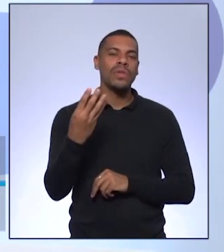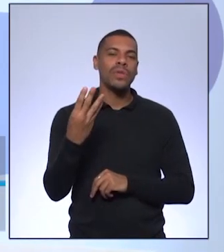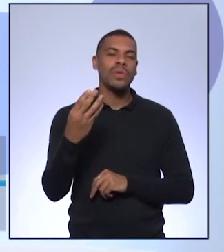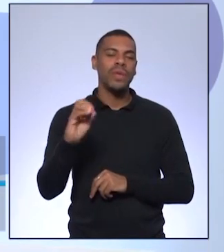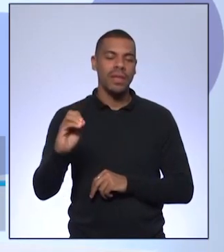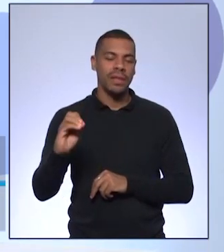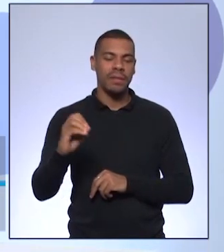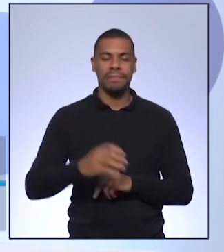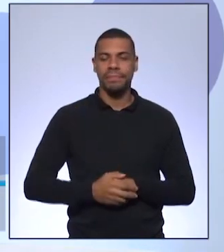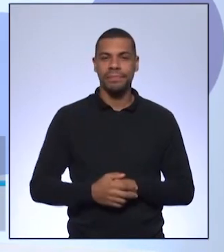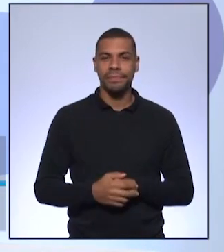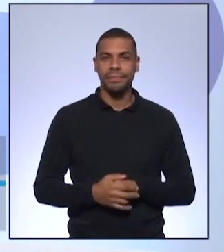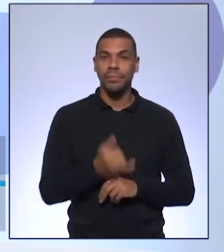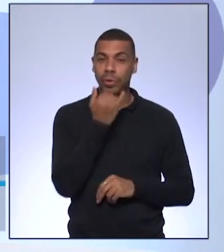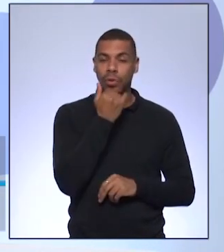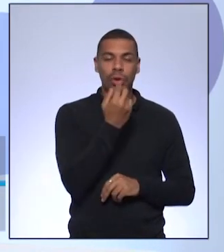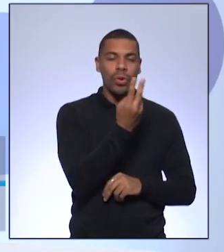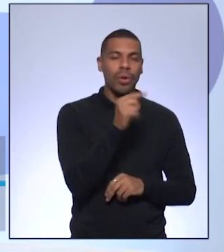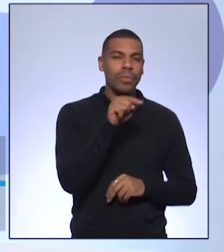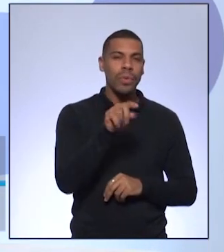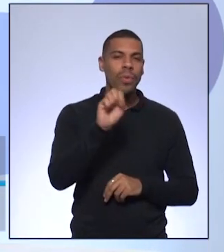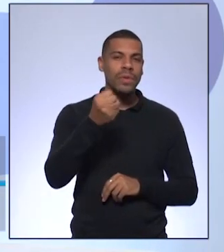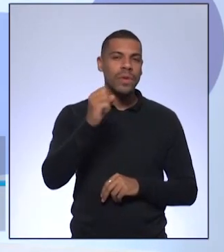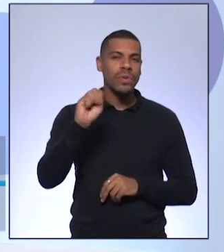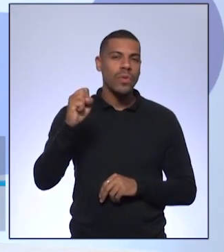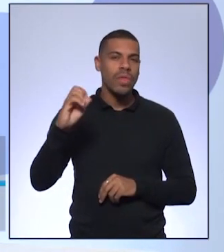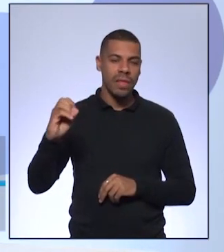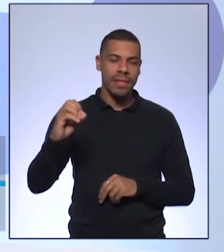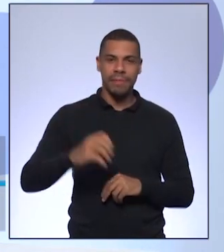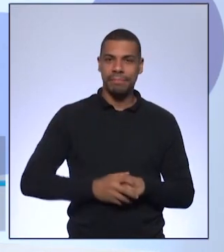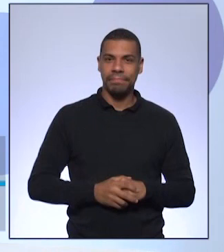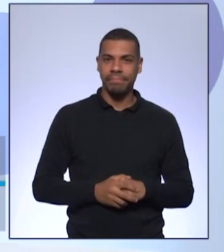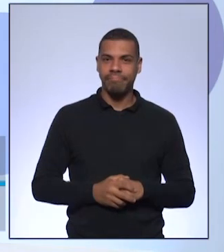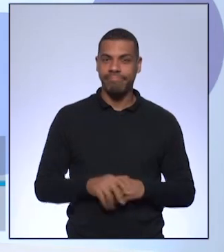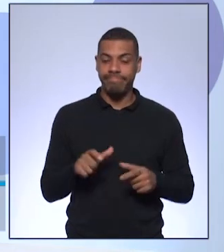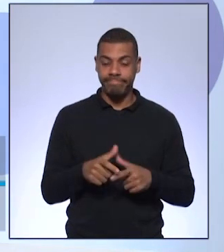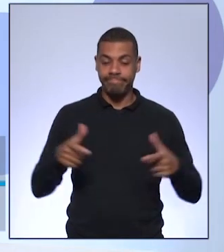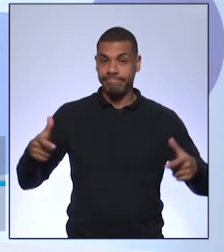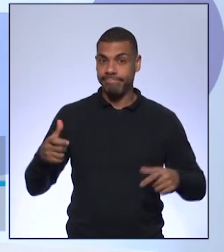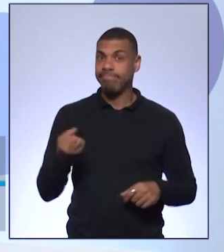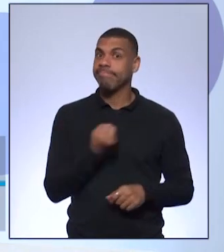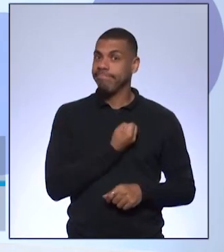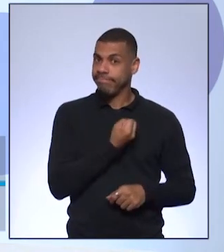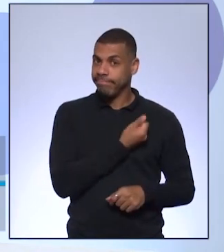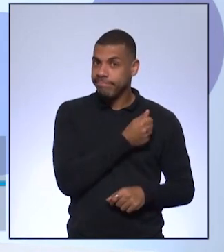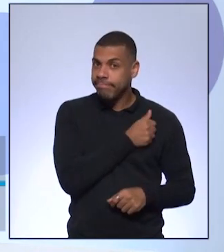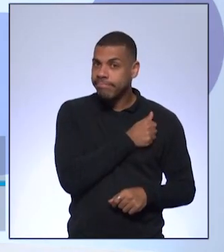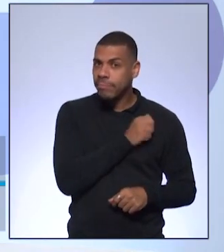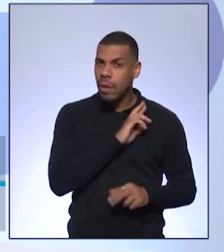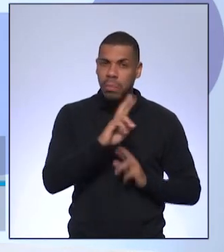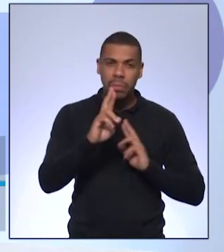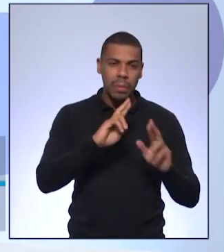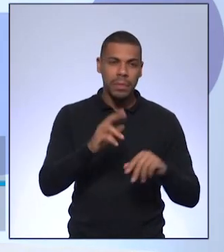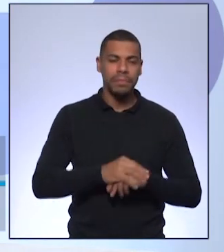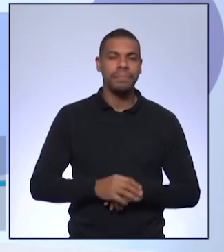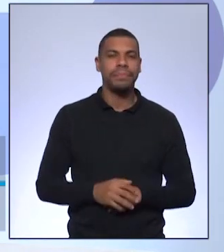2.880. Muitos, olha, eu não vou conseguir nem falar a quantidade de alunos que colocou essa resposta, além do